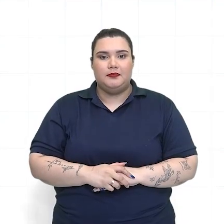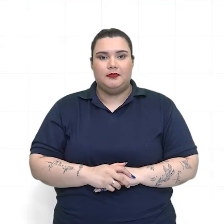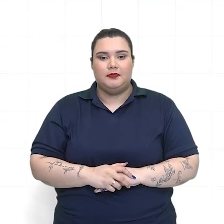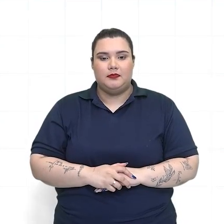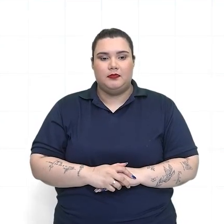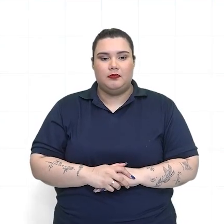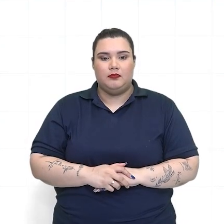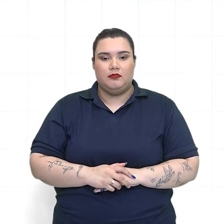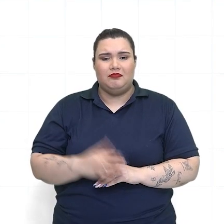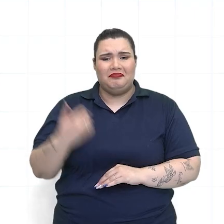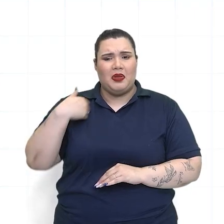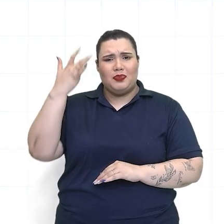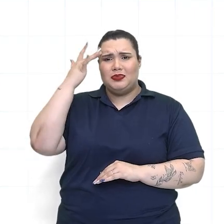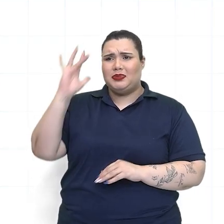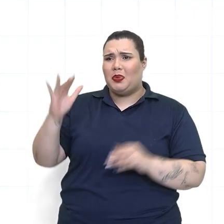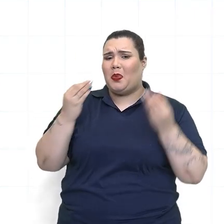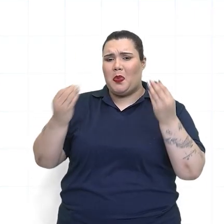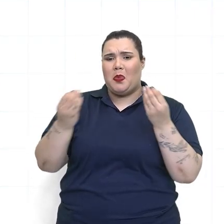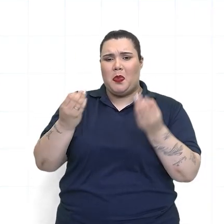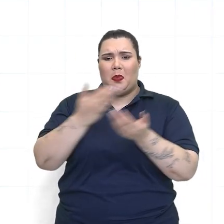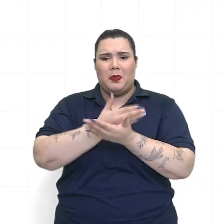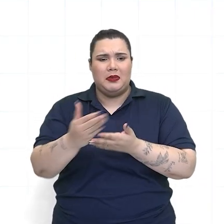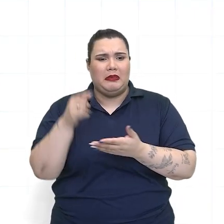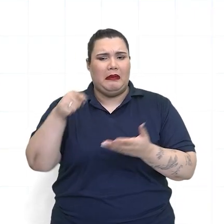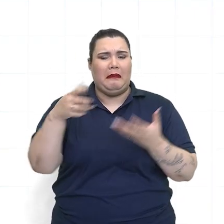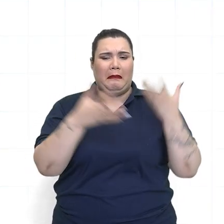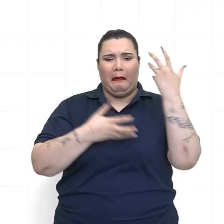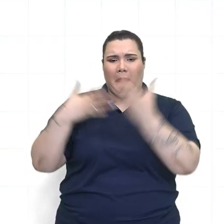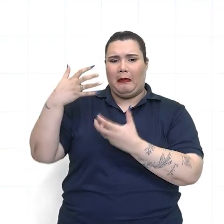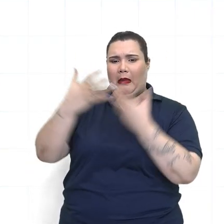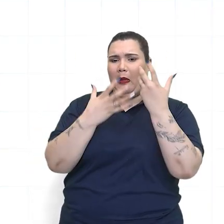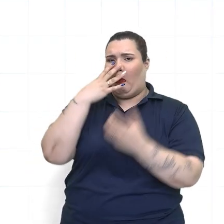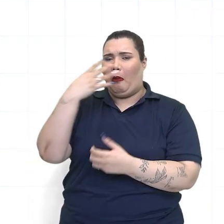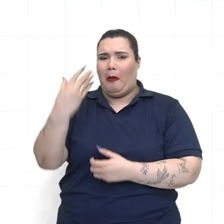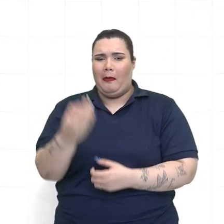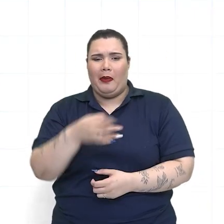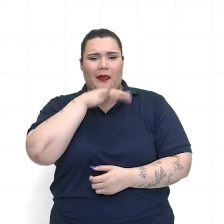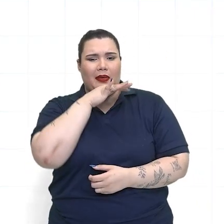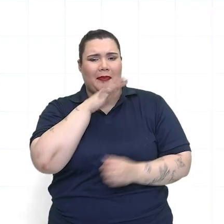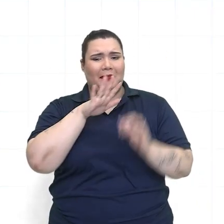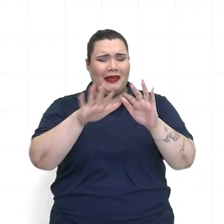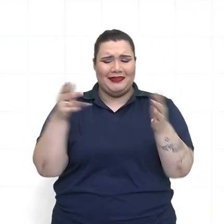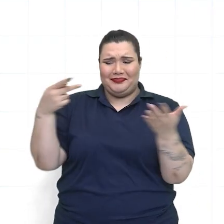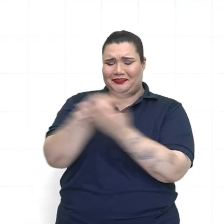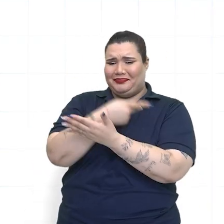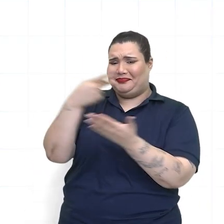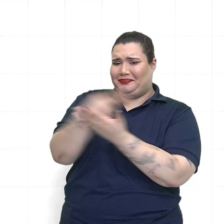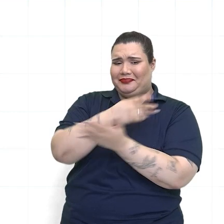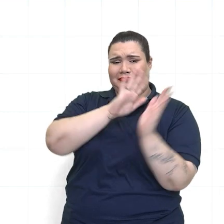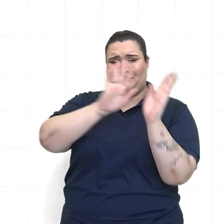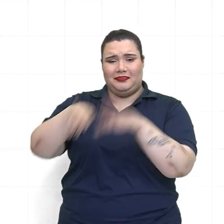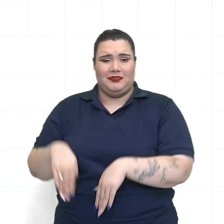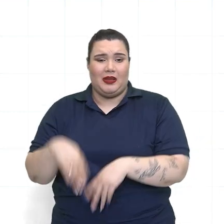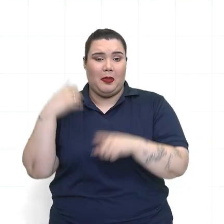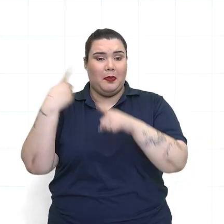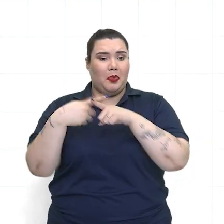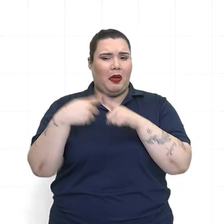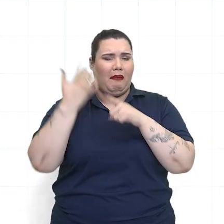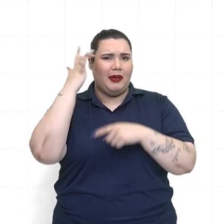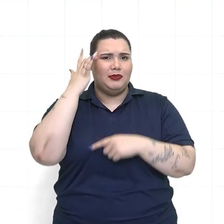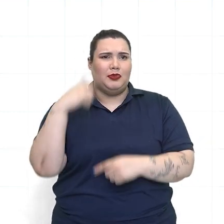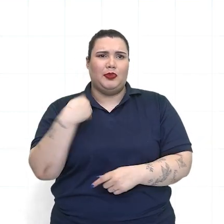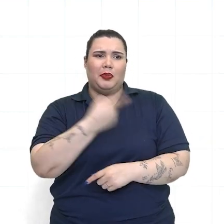Eu não sei como começou todo esse papo de lobo mau, mas está completamente errado. Talvez seja por causa de